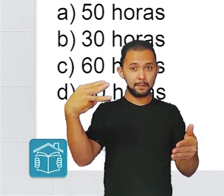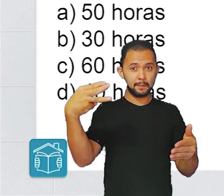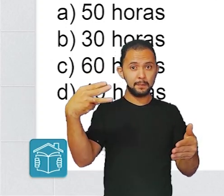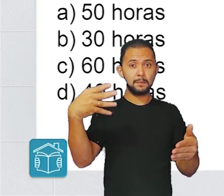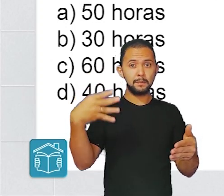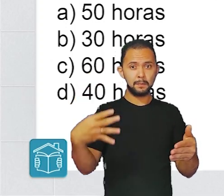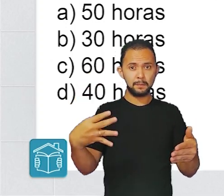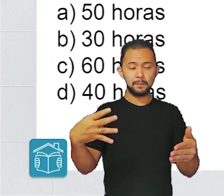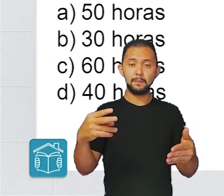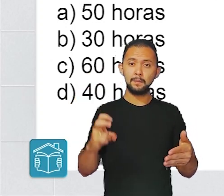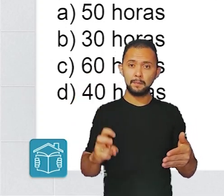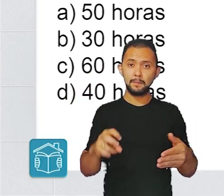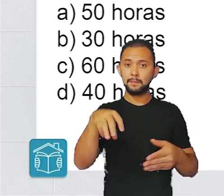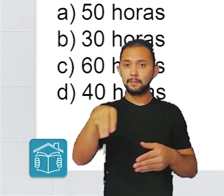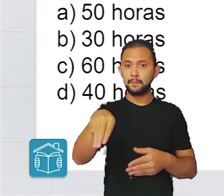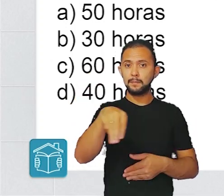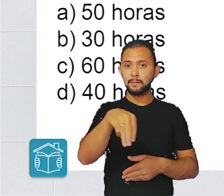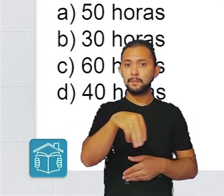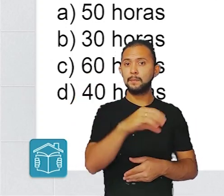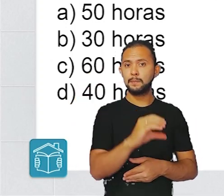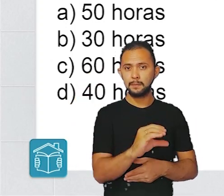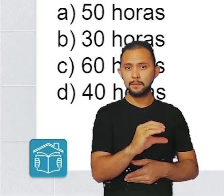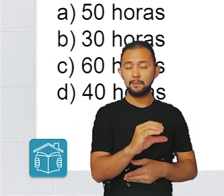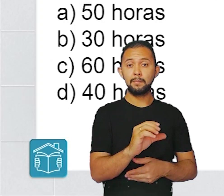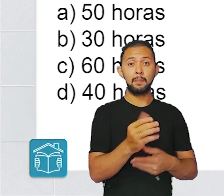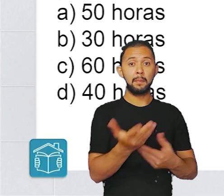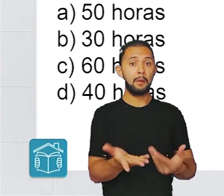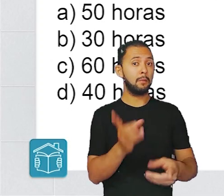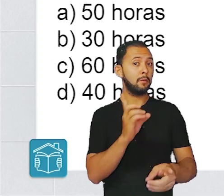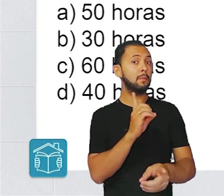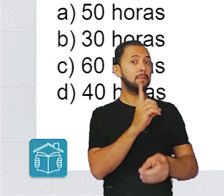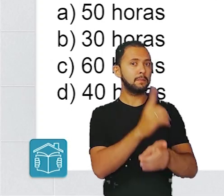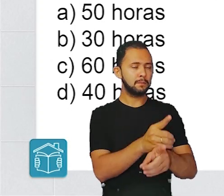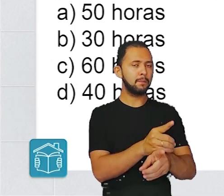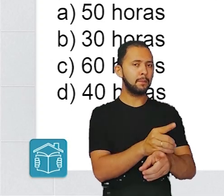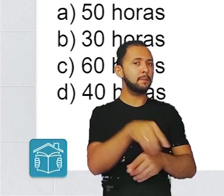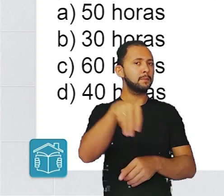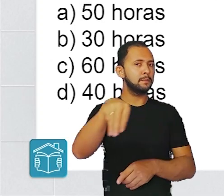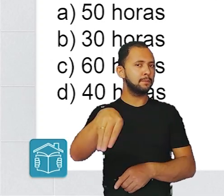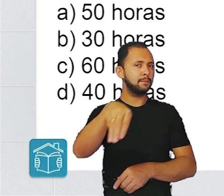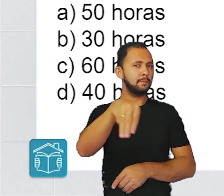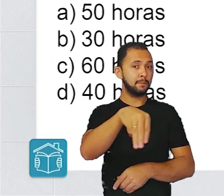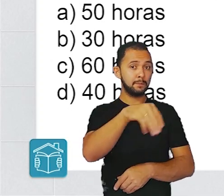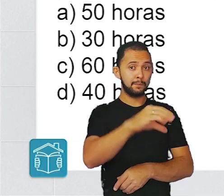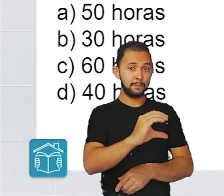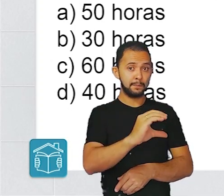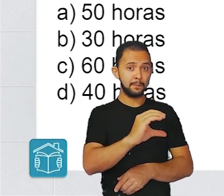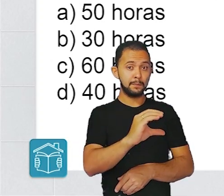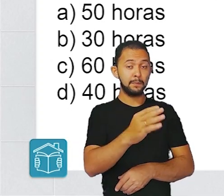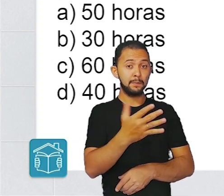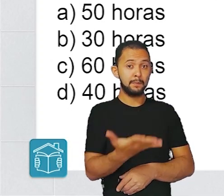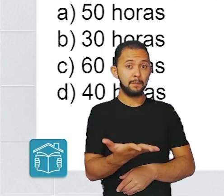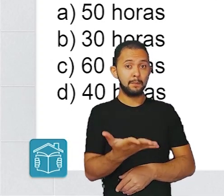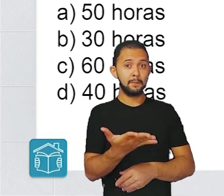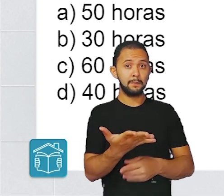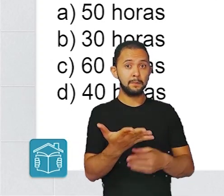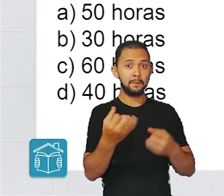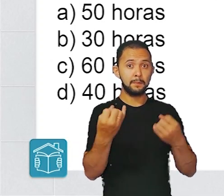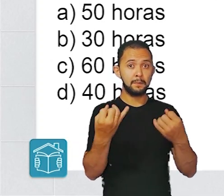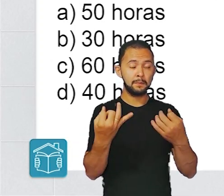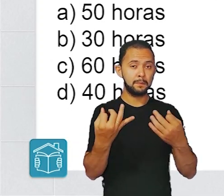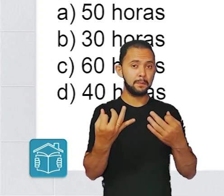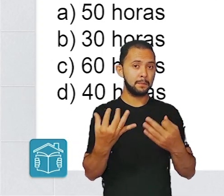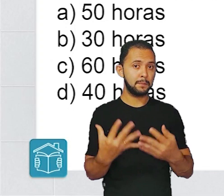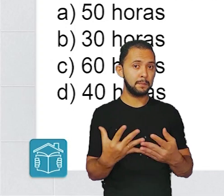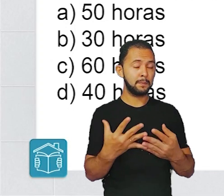5. E o que é que você precisa fazer? Você precisa encontrar um múltiplo comum. Só que a questão, ela fala um pouco mais. Ele